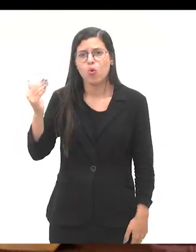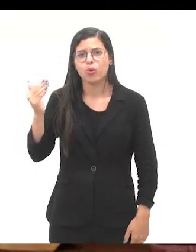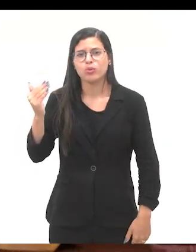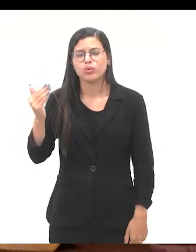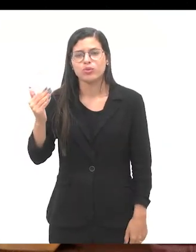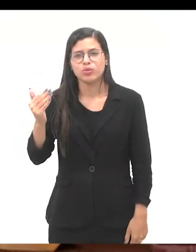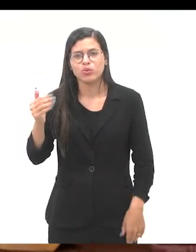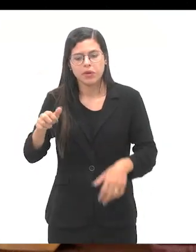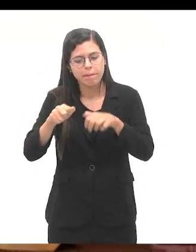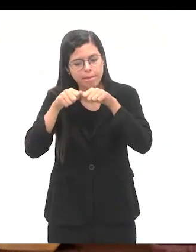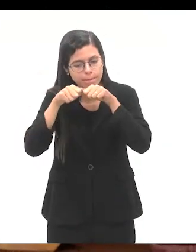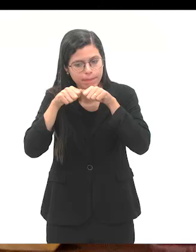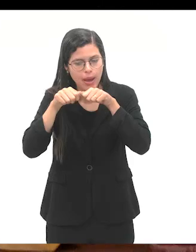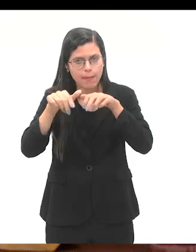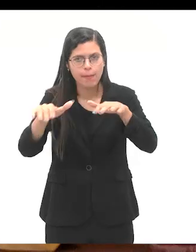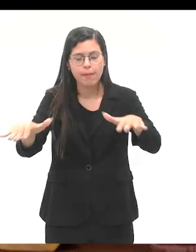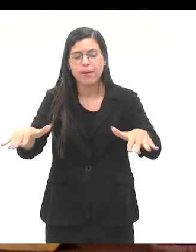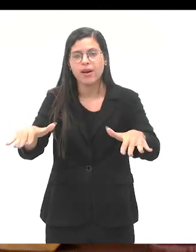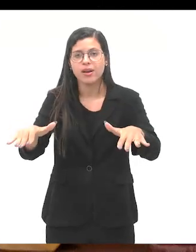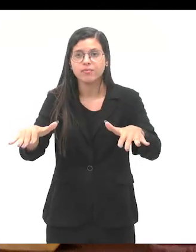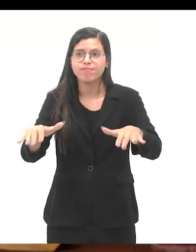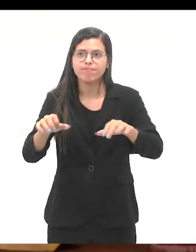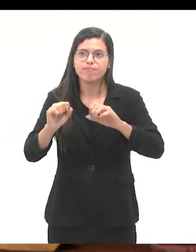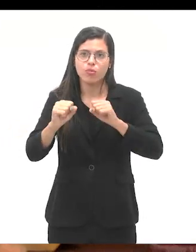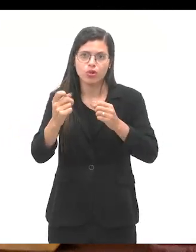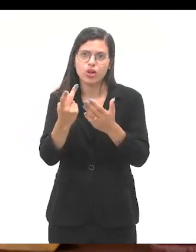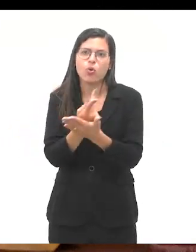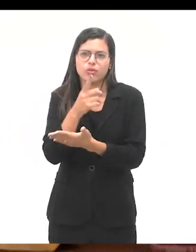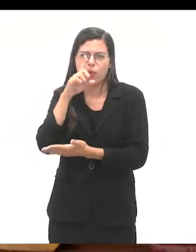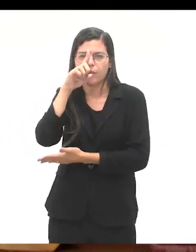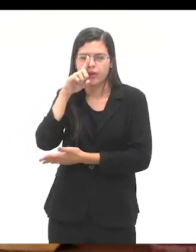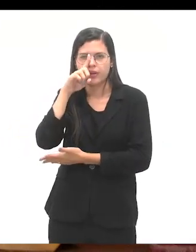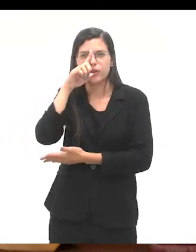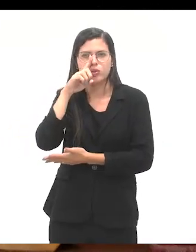essa fama acaba levando à beira